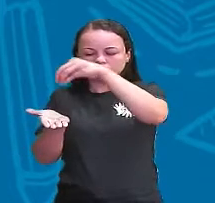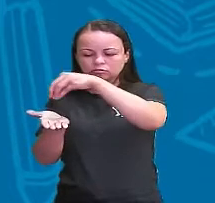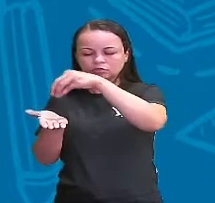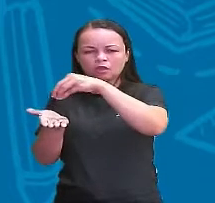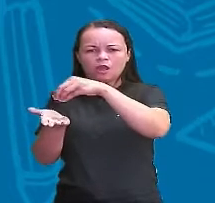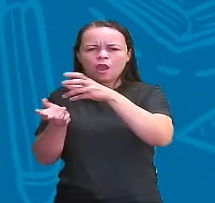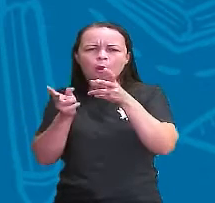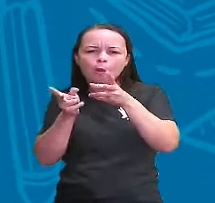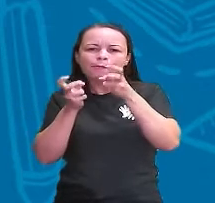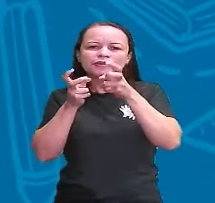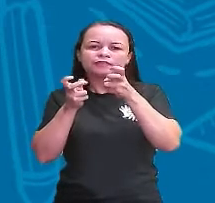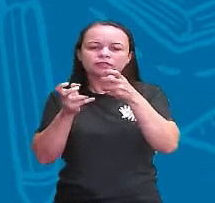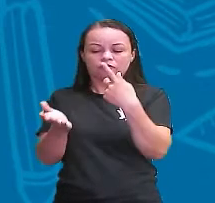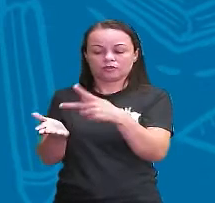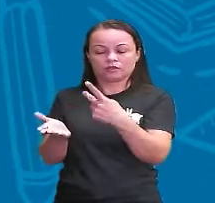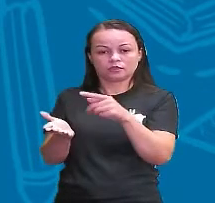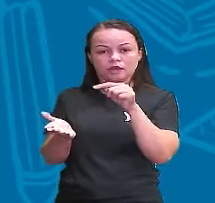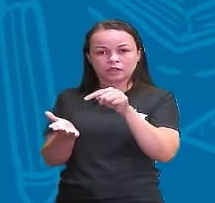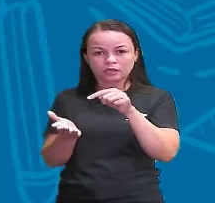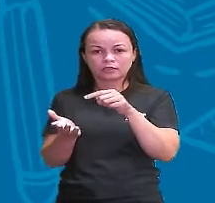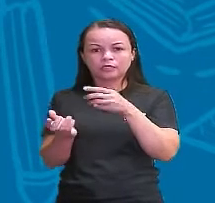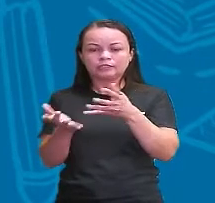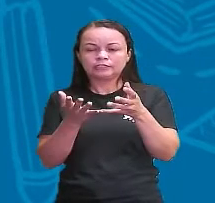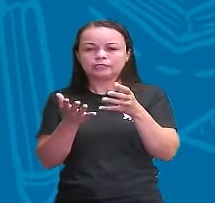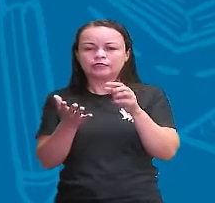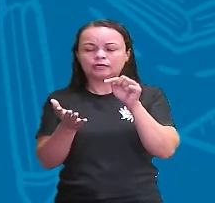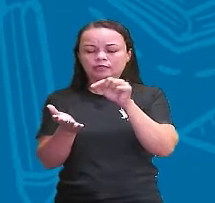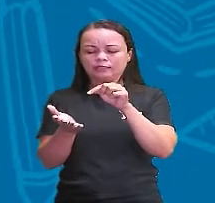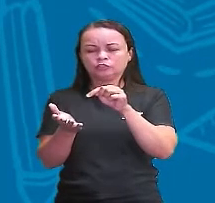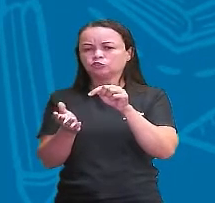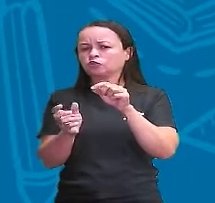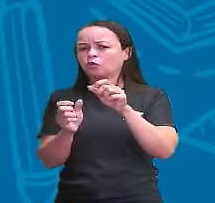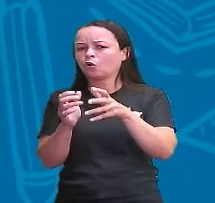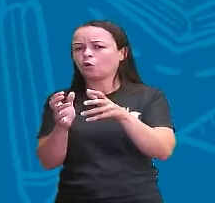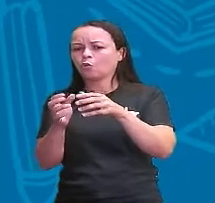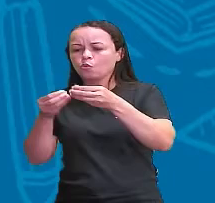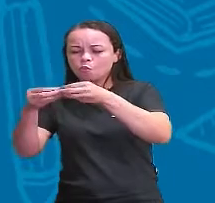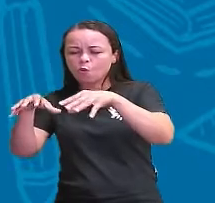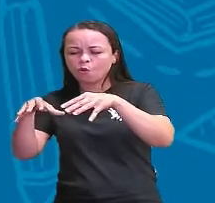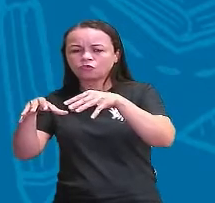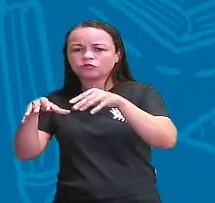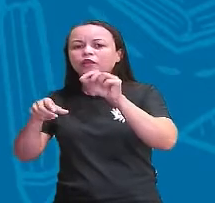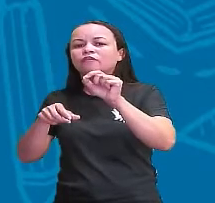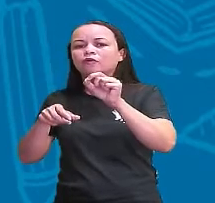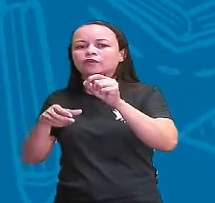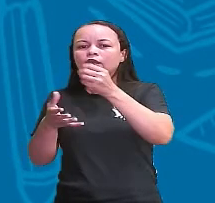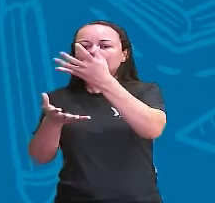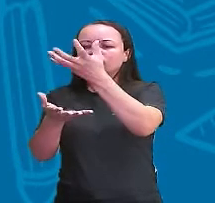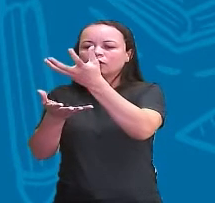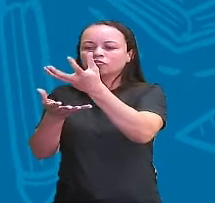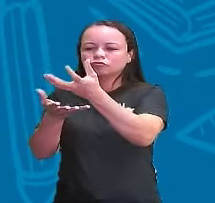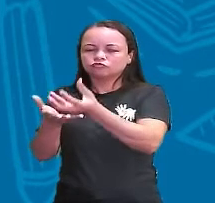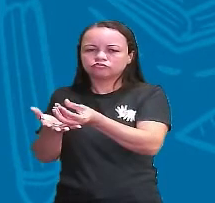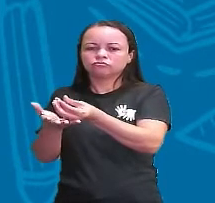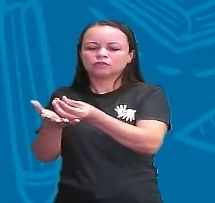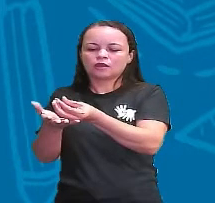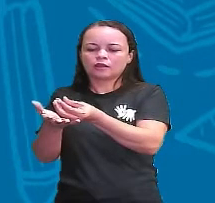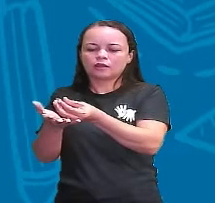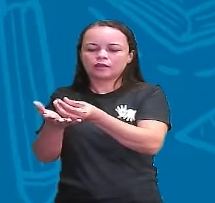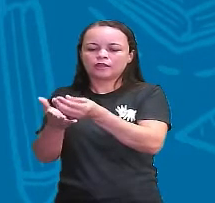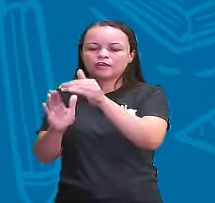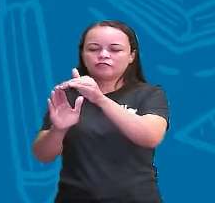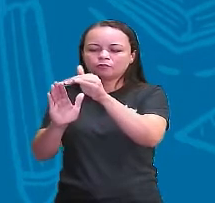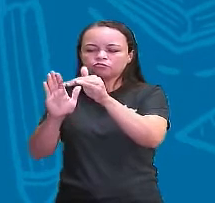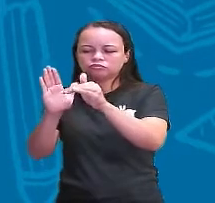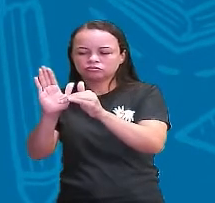naquele copo em que a água está sem sal, o ovo ele vai afundar, ele vai para o fundo do copo.